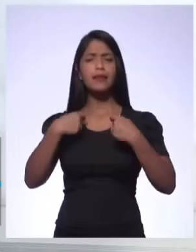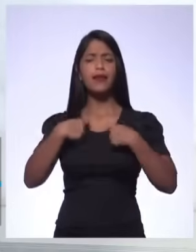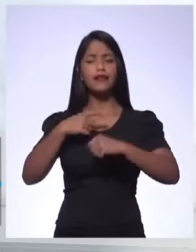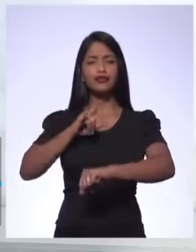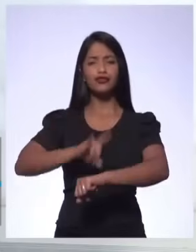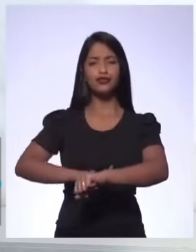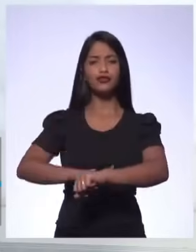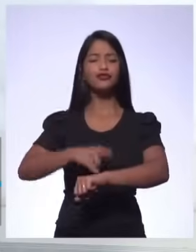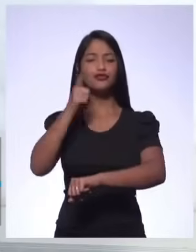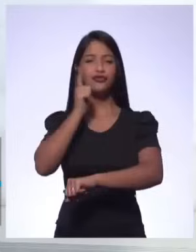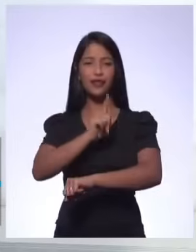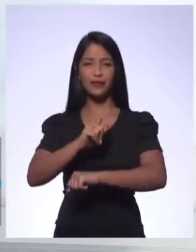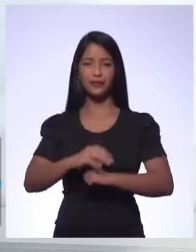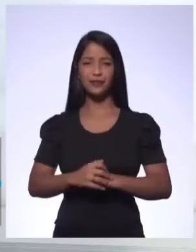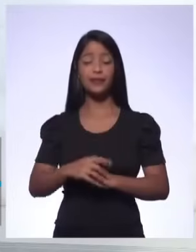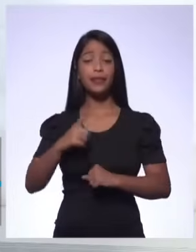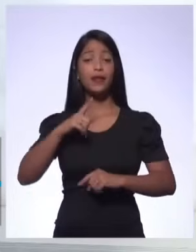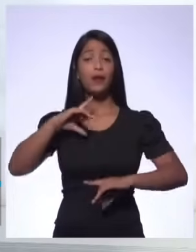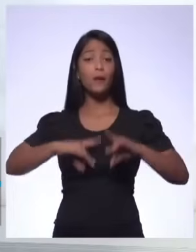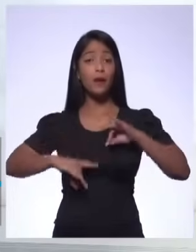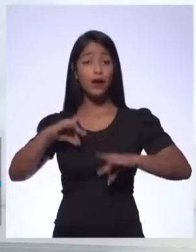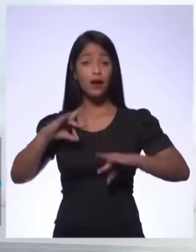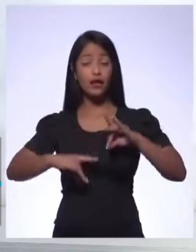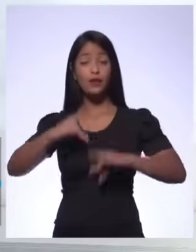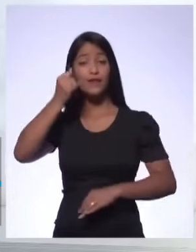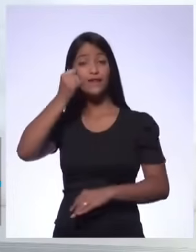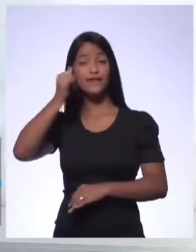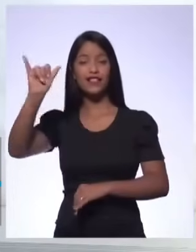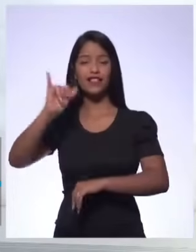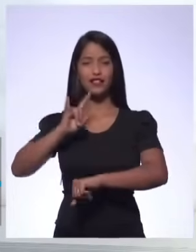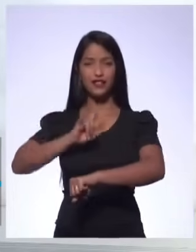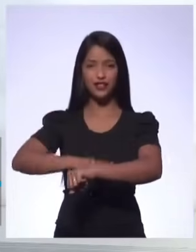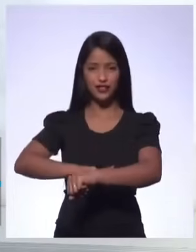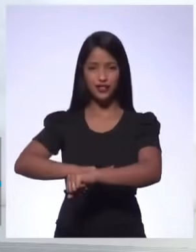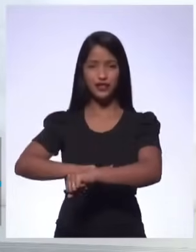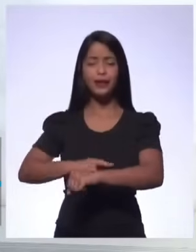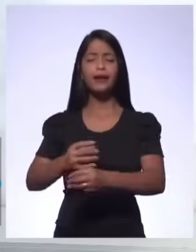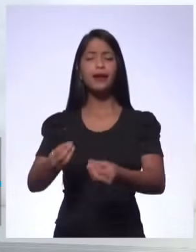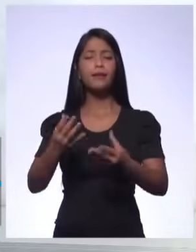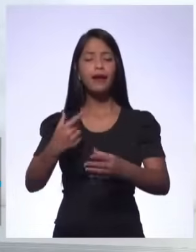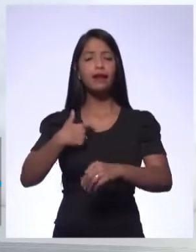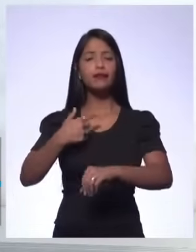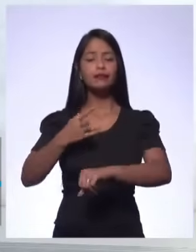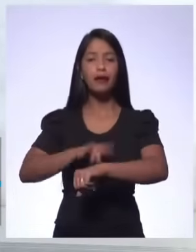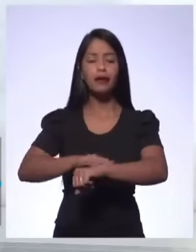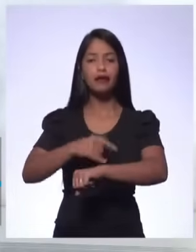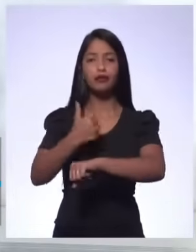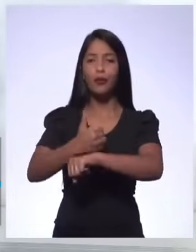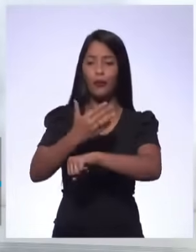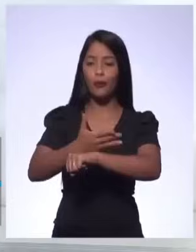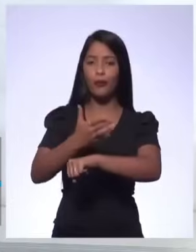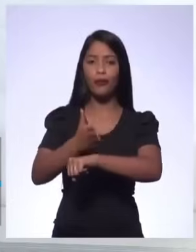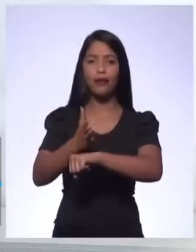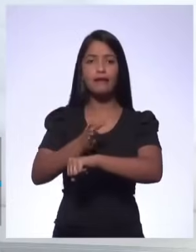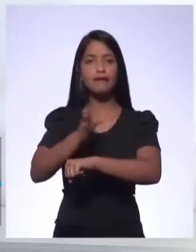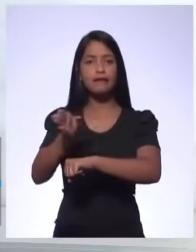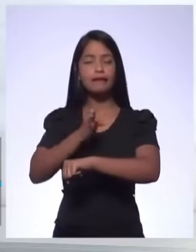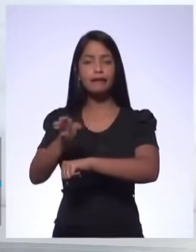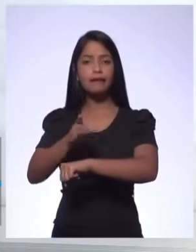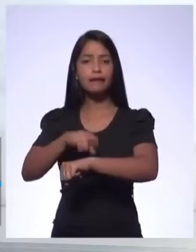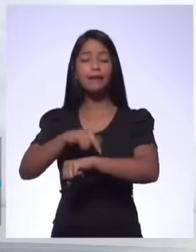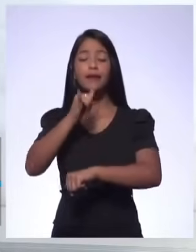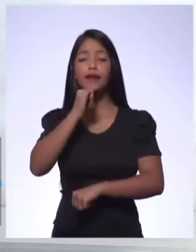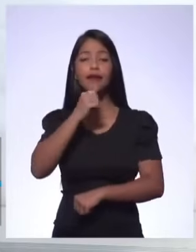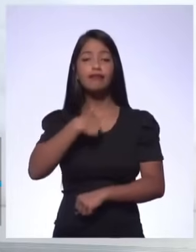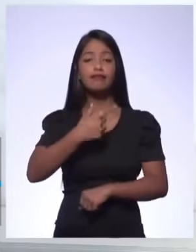um hormônio que chama hormônio antidiurético, que é justamente para você não ficar indo toda hora no banheiro. Senão você acabava de beber água, logo você já estava com vontade